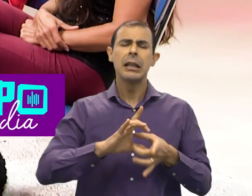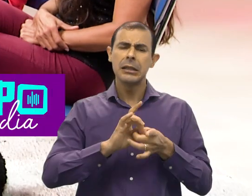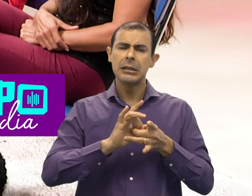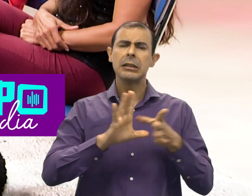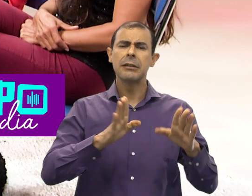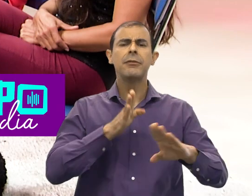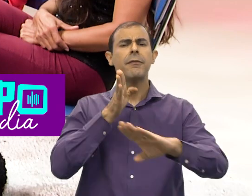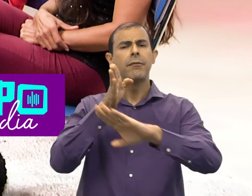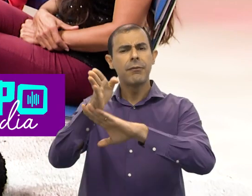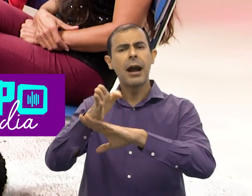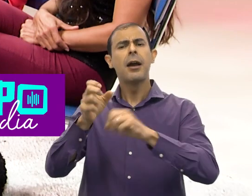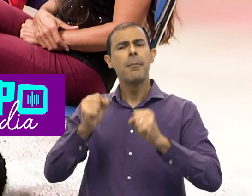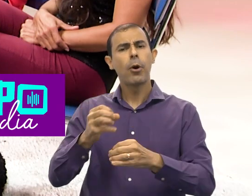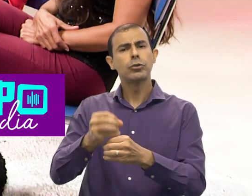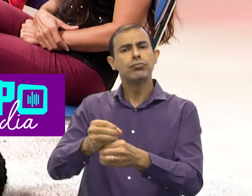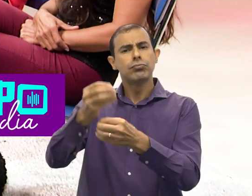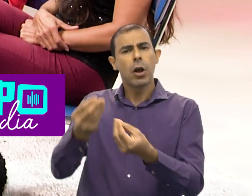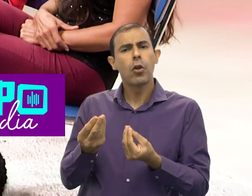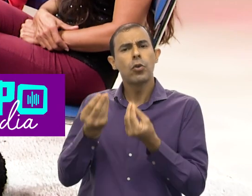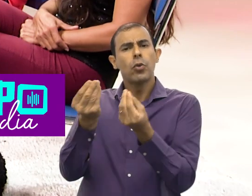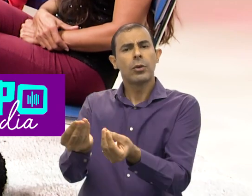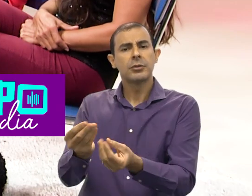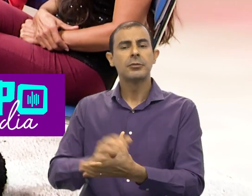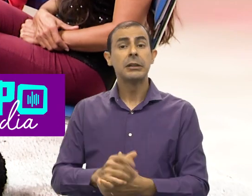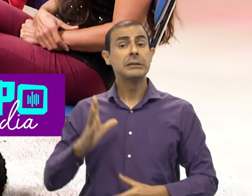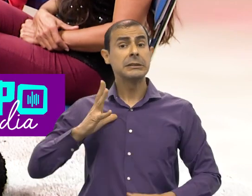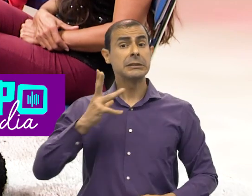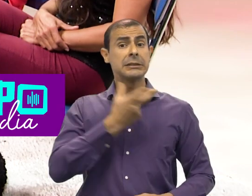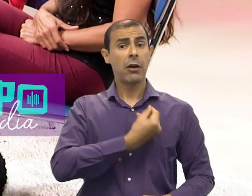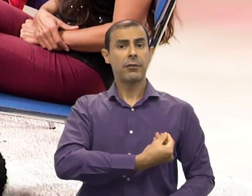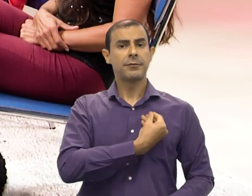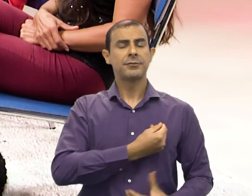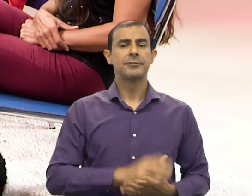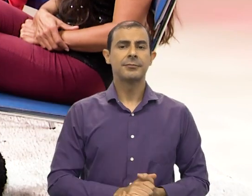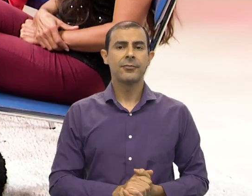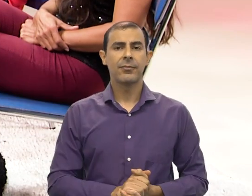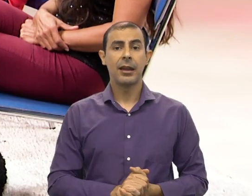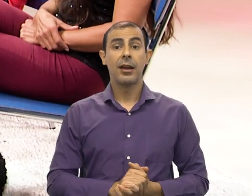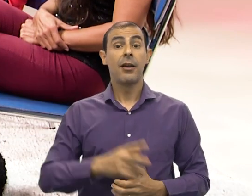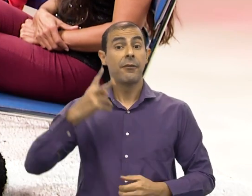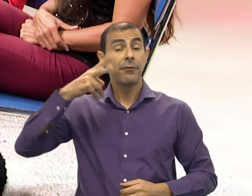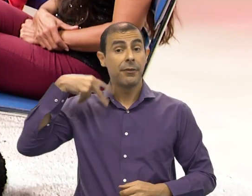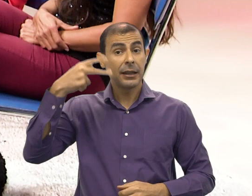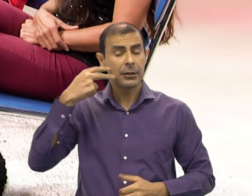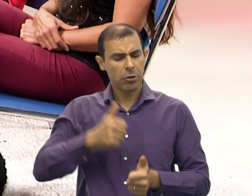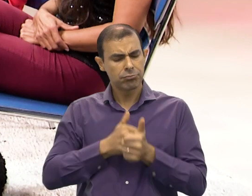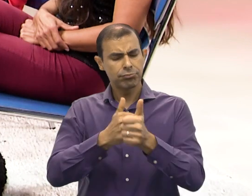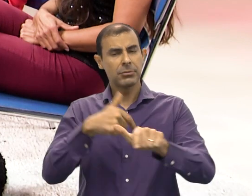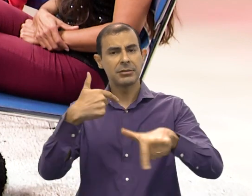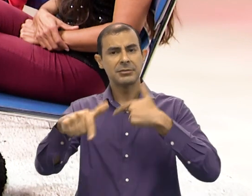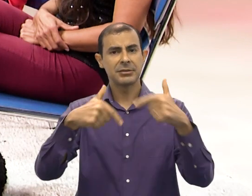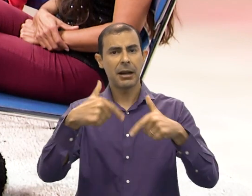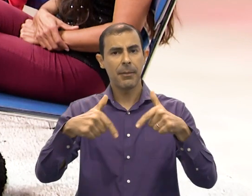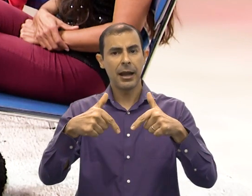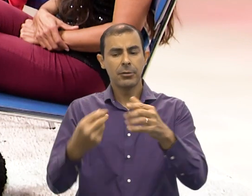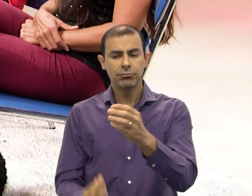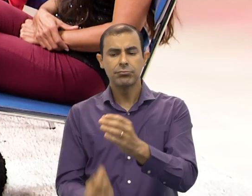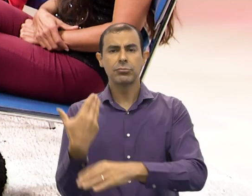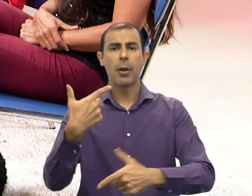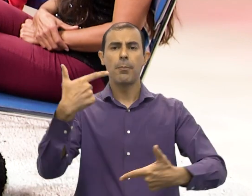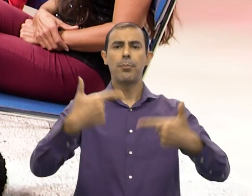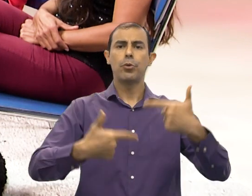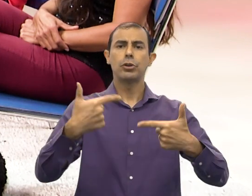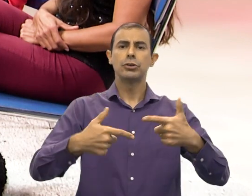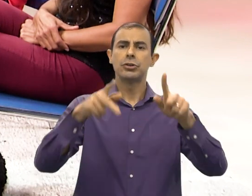se tornar um doador de medula óssea e poder salvar vidas. Acompanhe o trabalho dos vereadores de Campo Grande